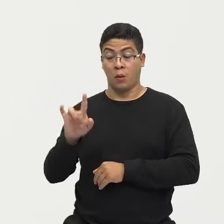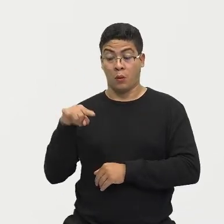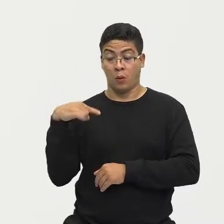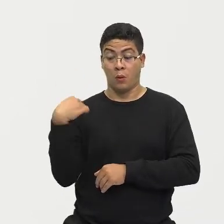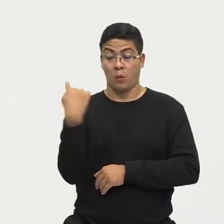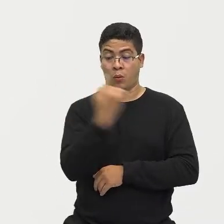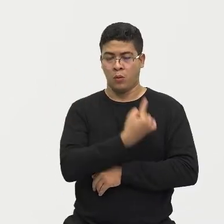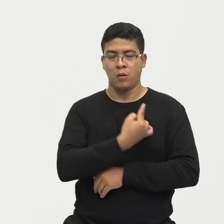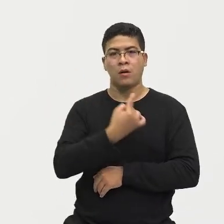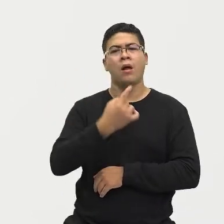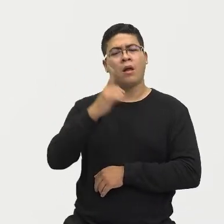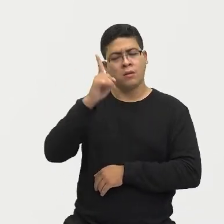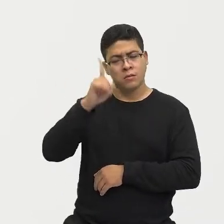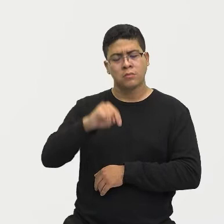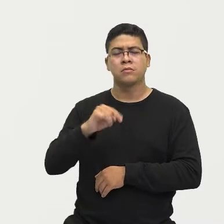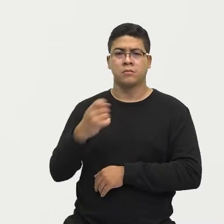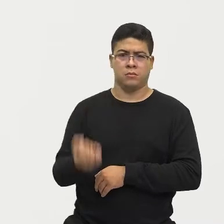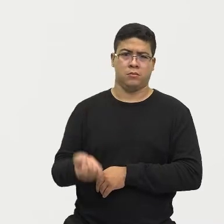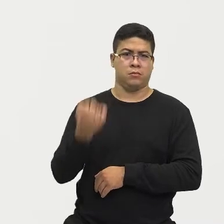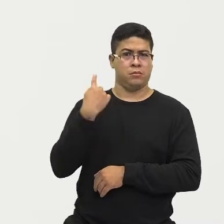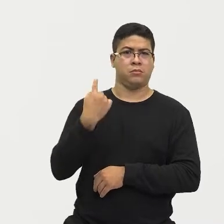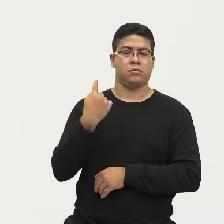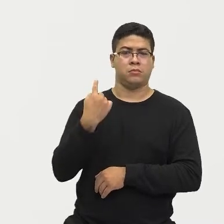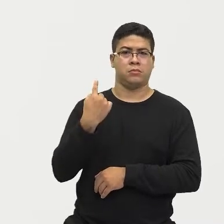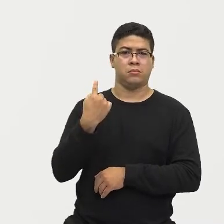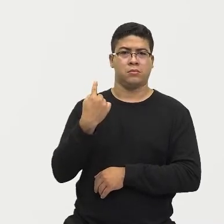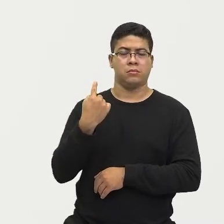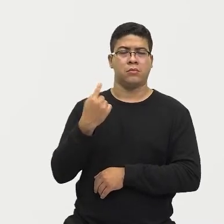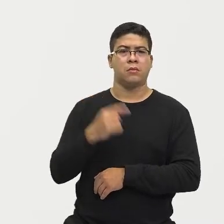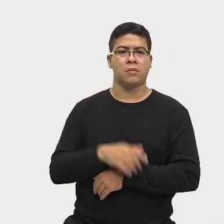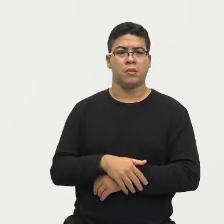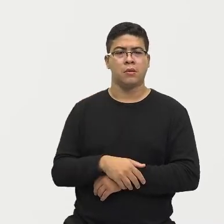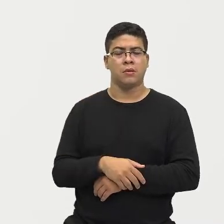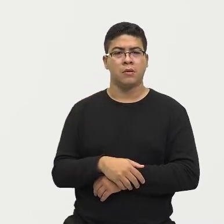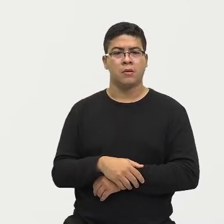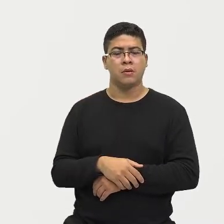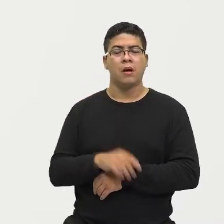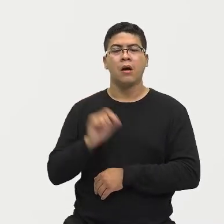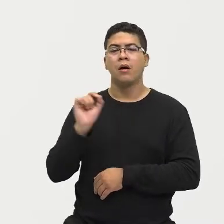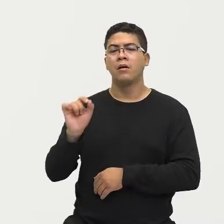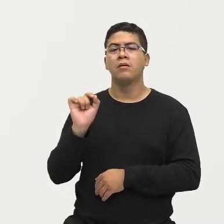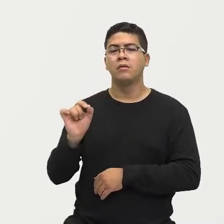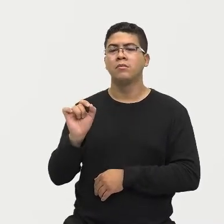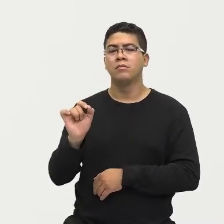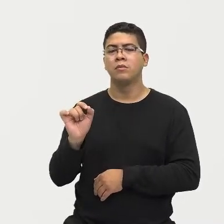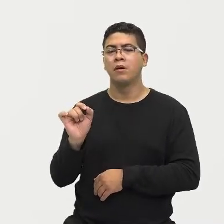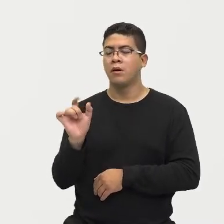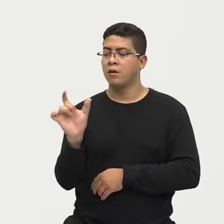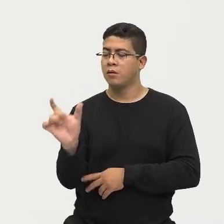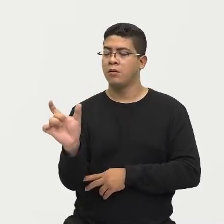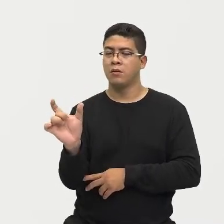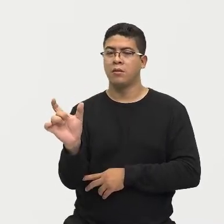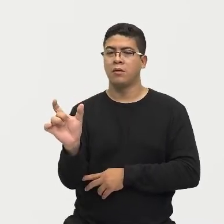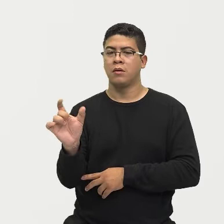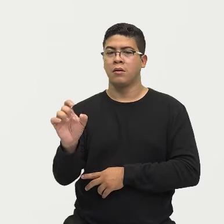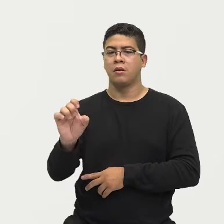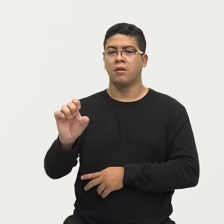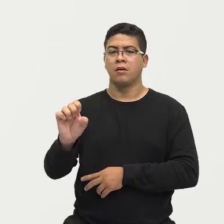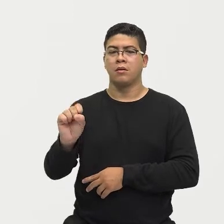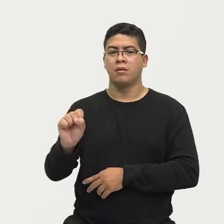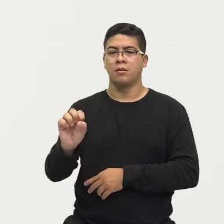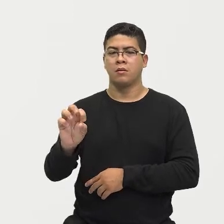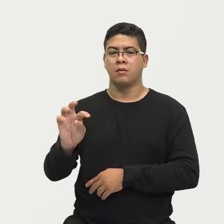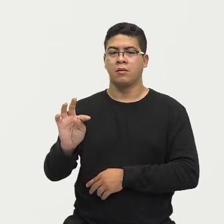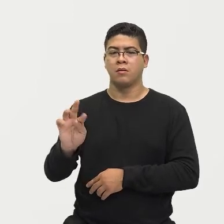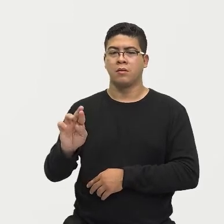nós. Olha só, aqui a palavra estranho dá nome a quem não é conhecido em um determinado lugar. Ele